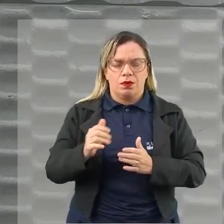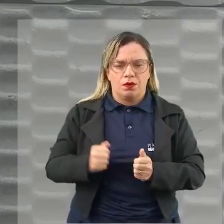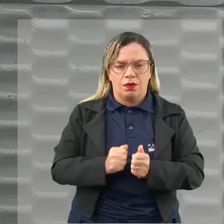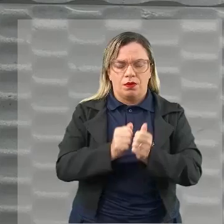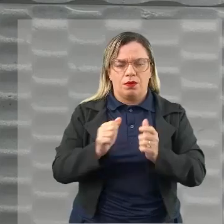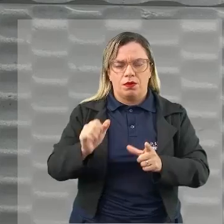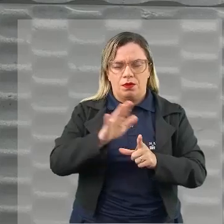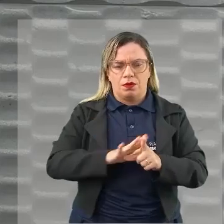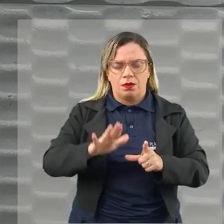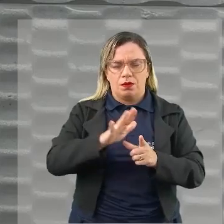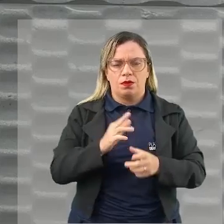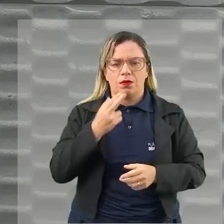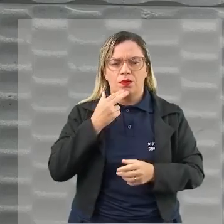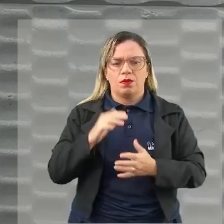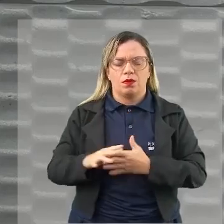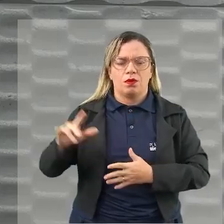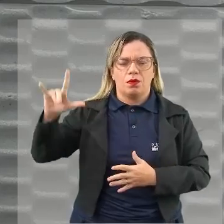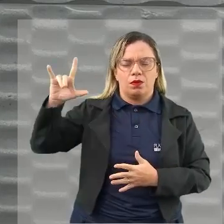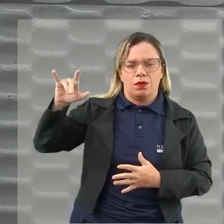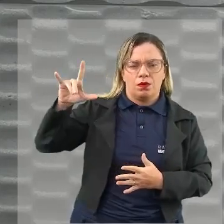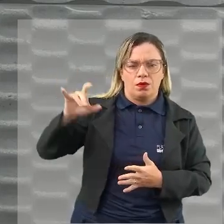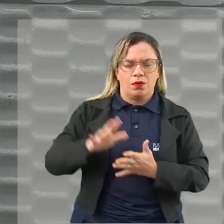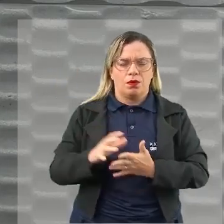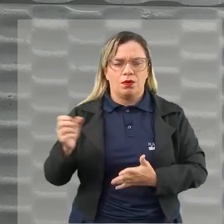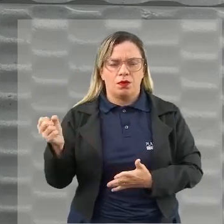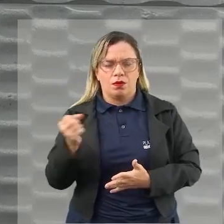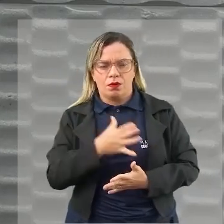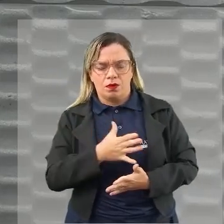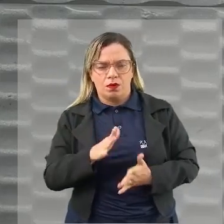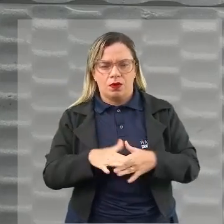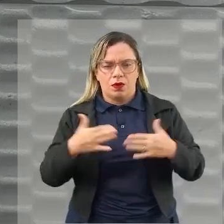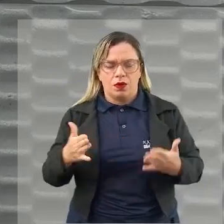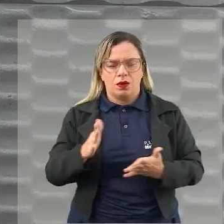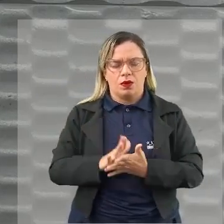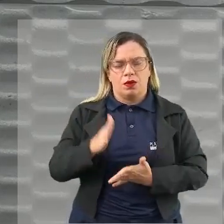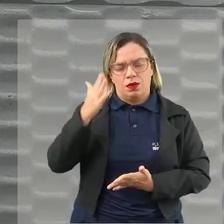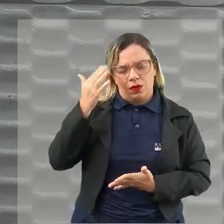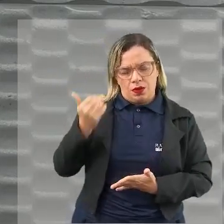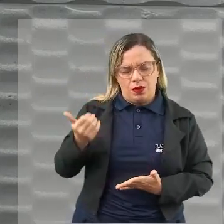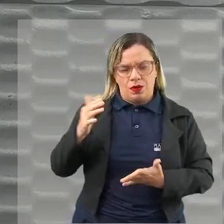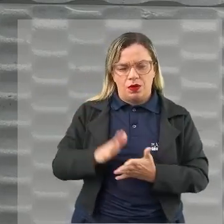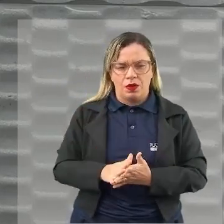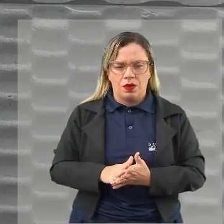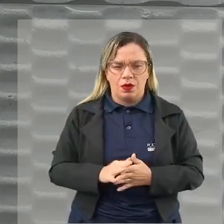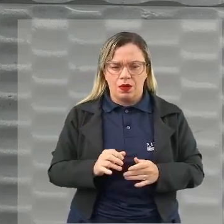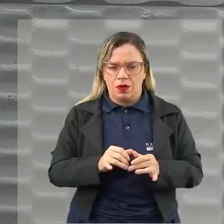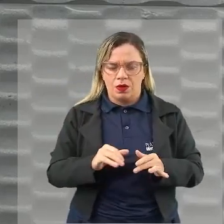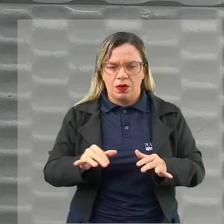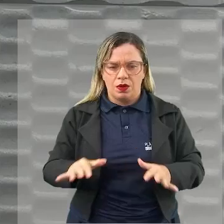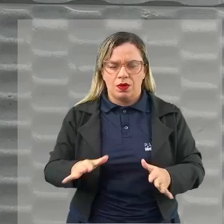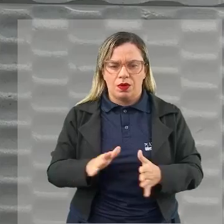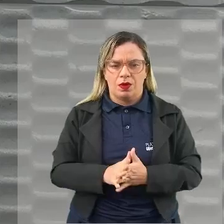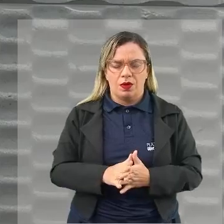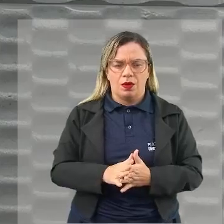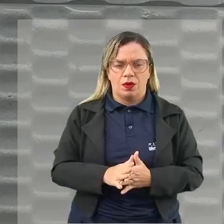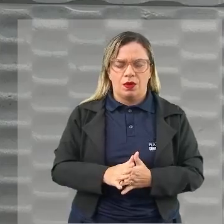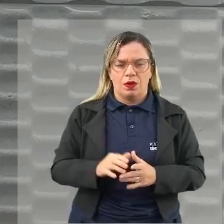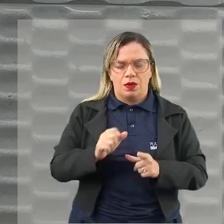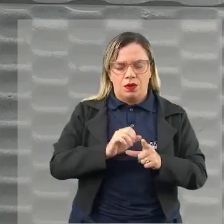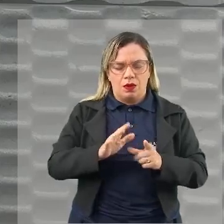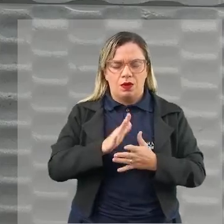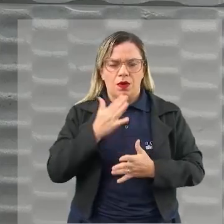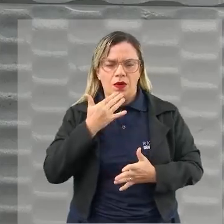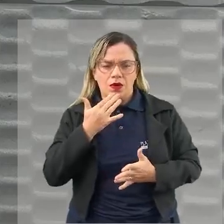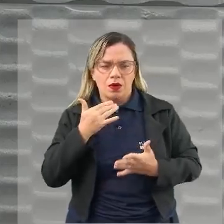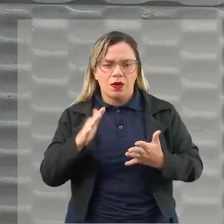que lá também tem as novidades, tem alguns bastidores, então para você se divertir também um pouquinho. Belezinha?